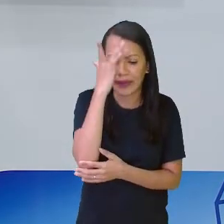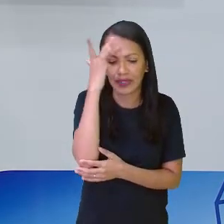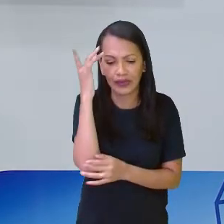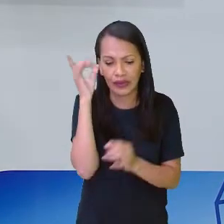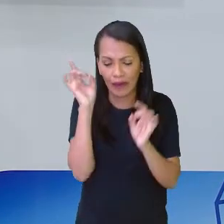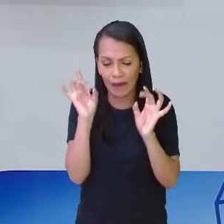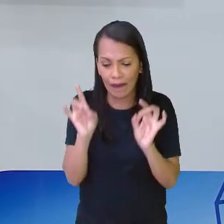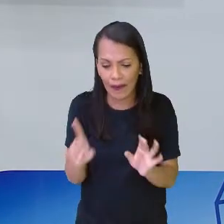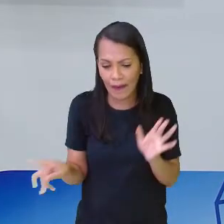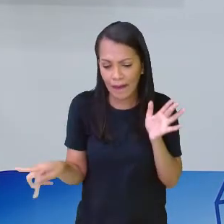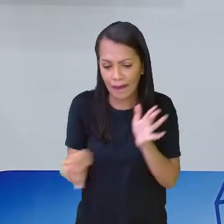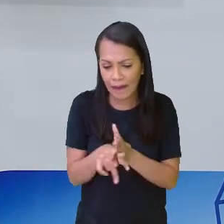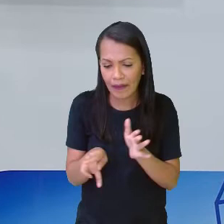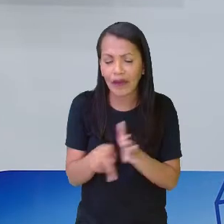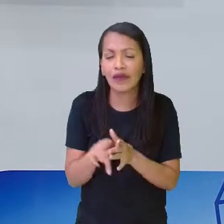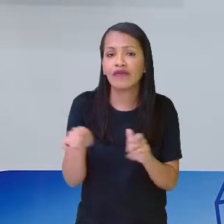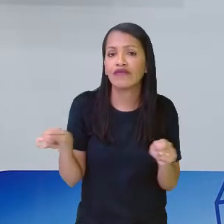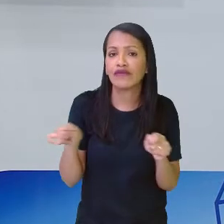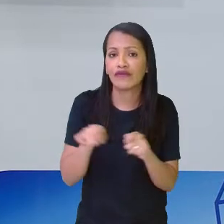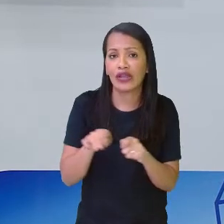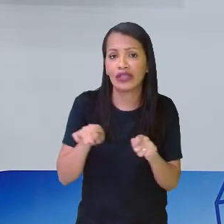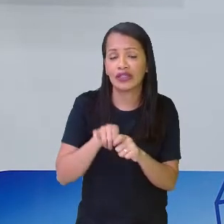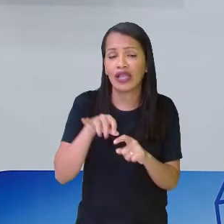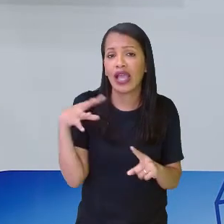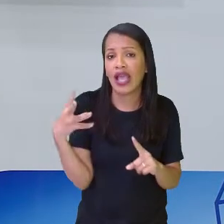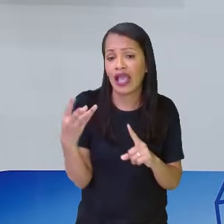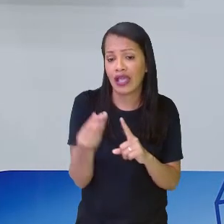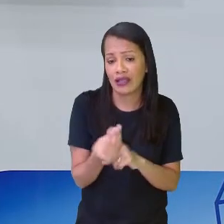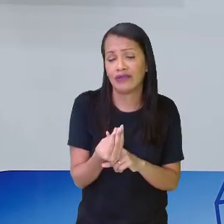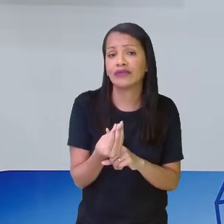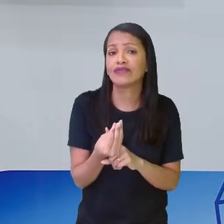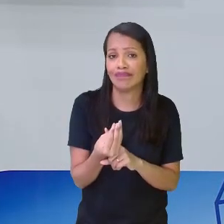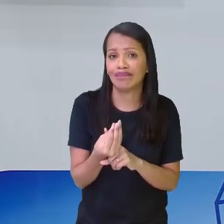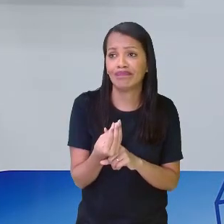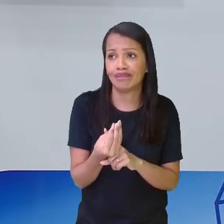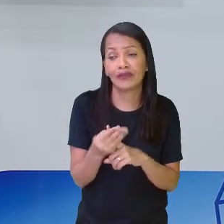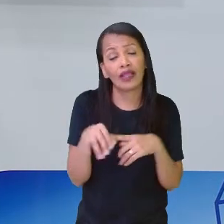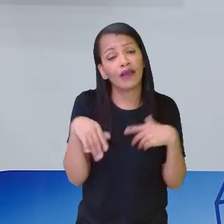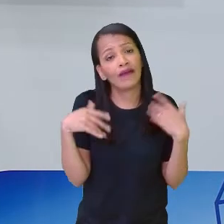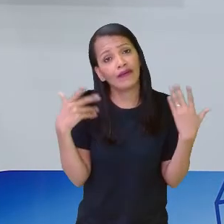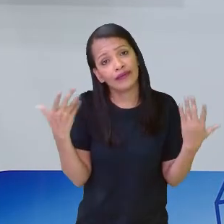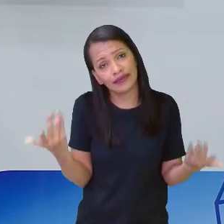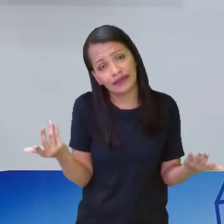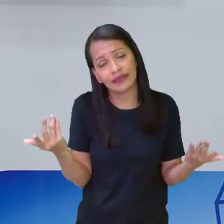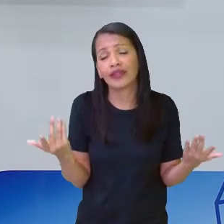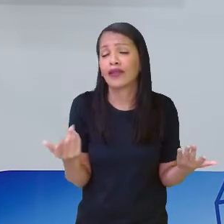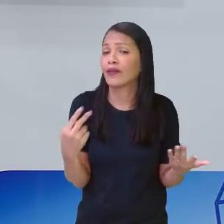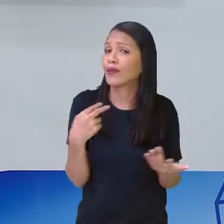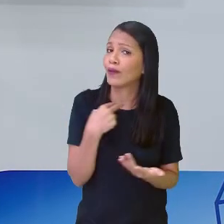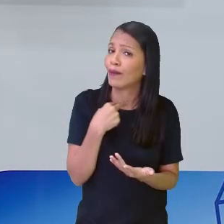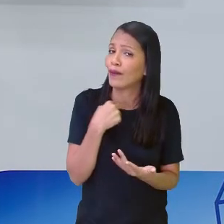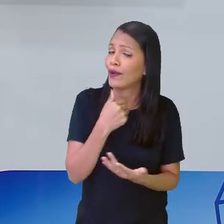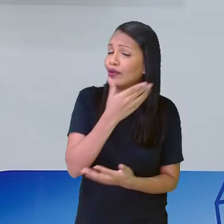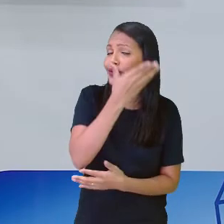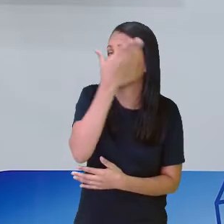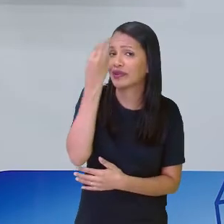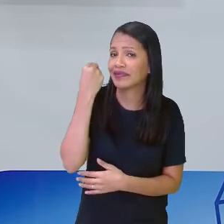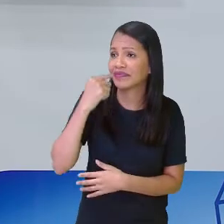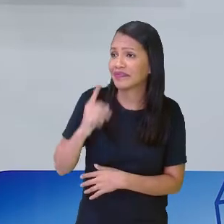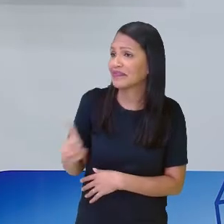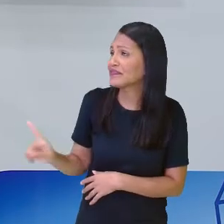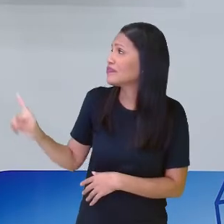especializadas a fazer arte no mundo digital também. Agora, claro, a gente não vai esquecer, não podemos esquecer